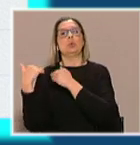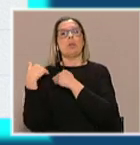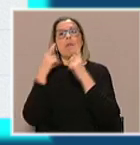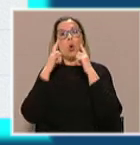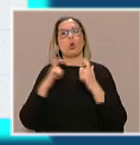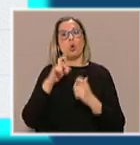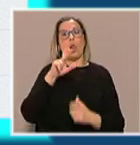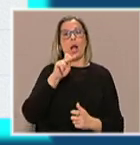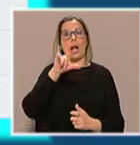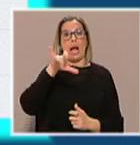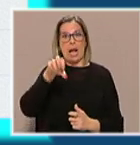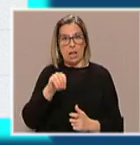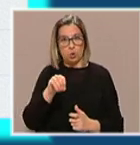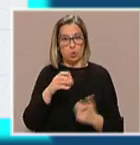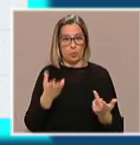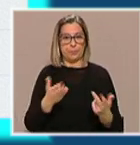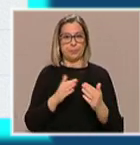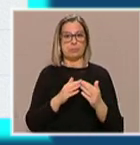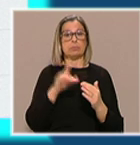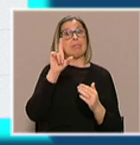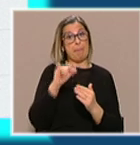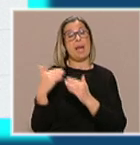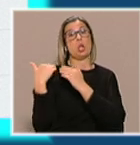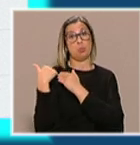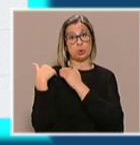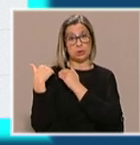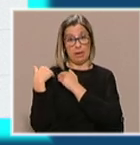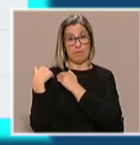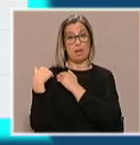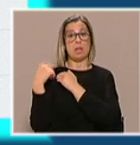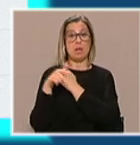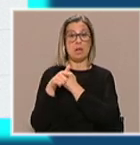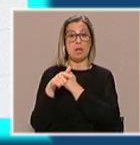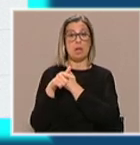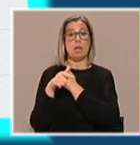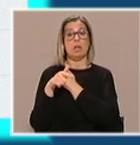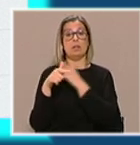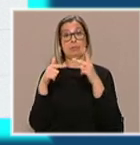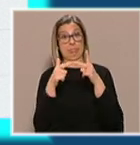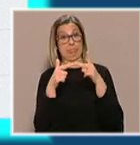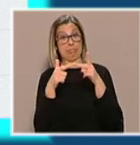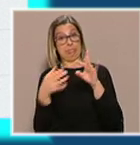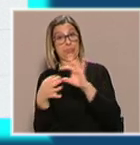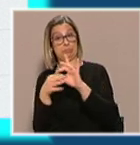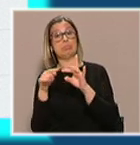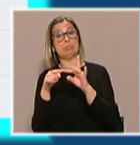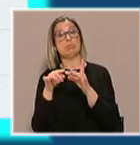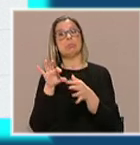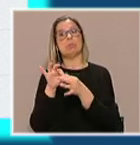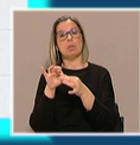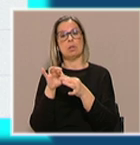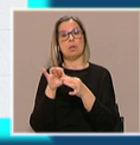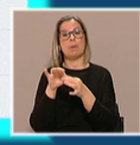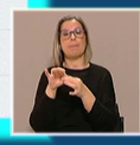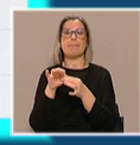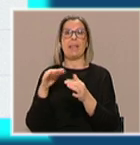do cálcio. Também é responsável pela secreção de tiroxina, que está associada à regulação